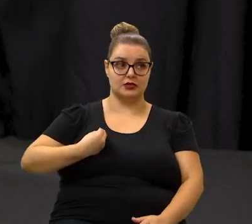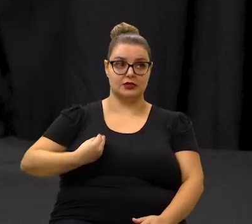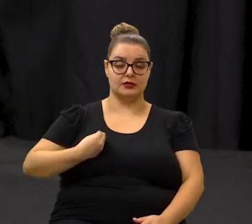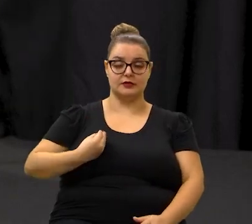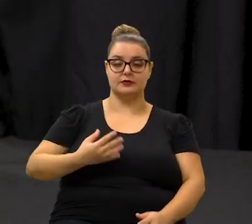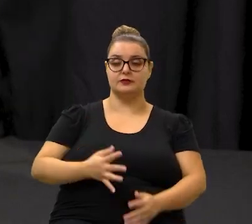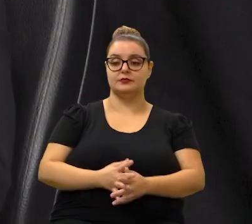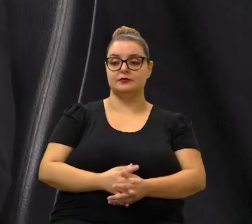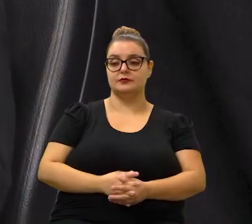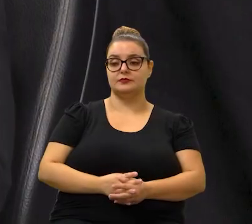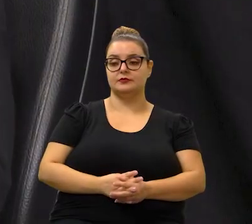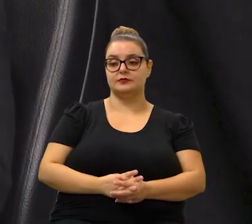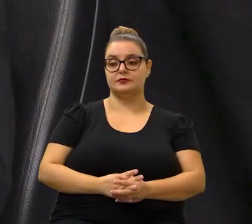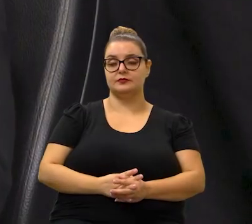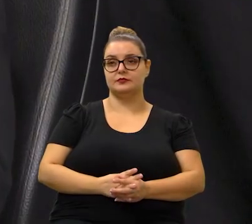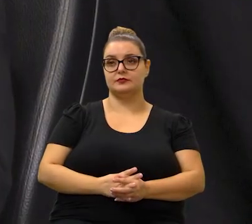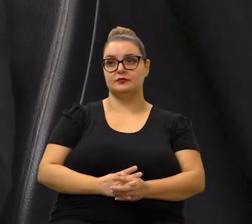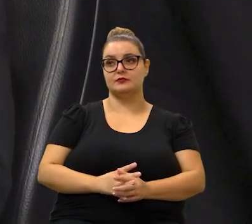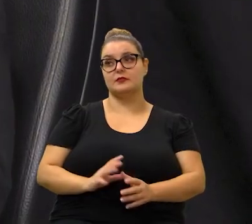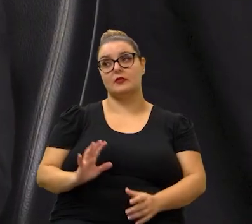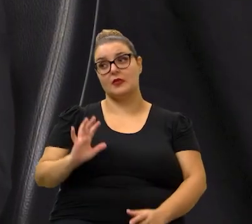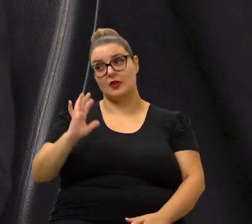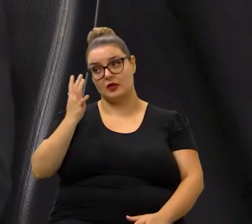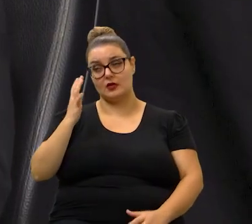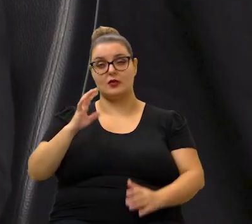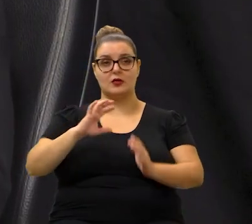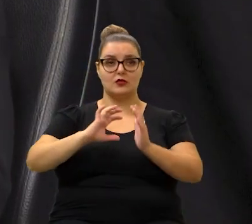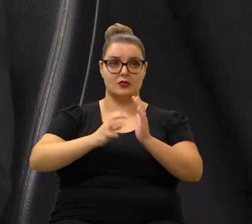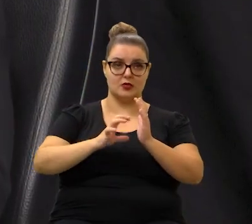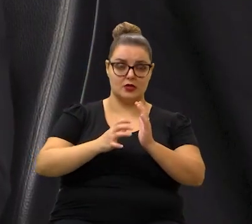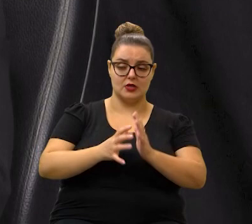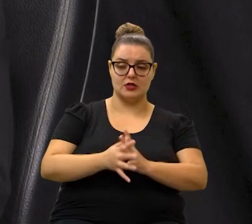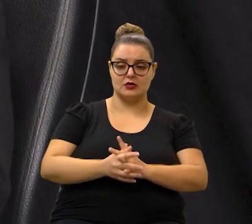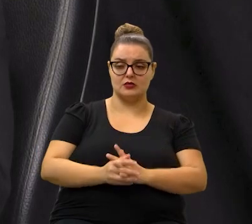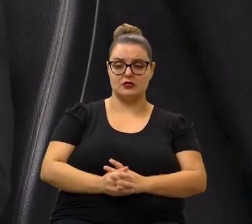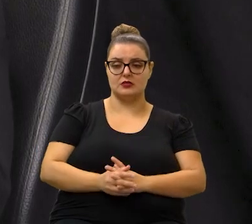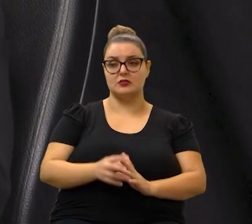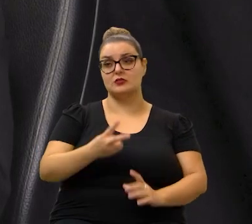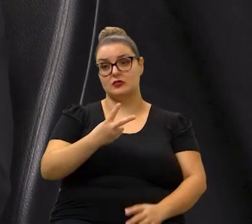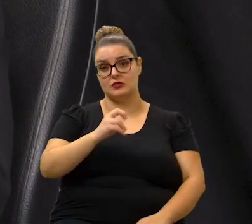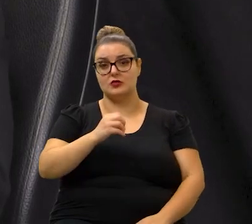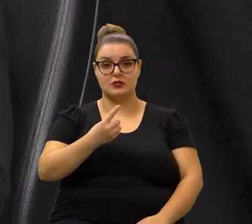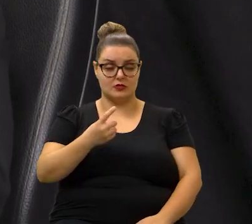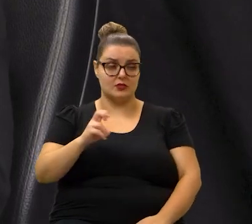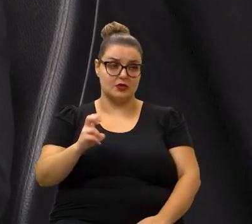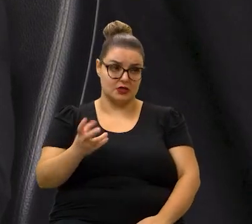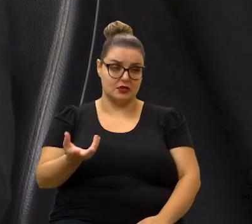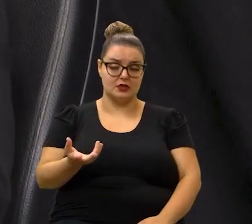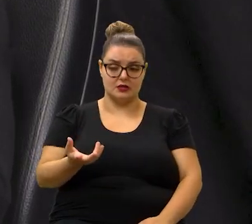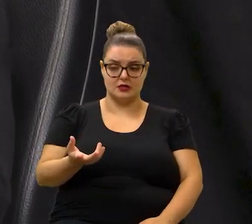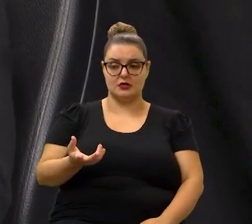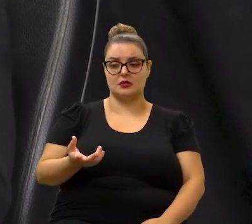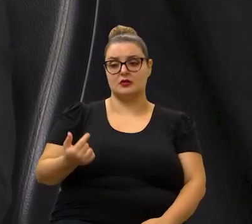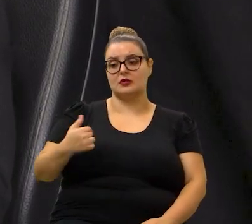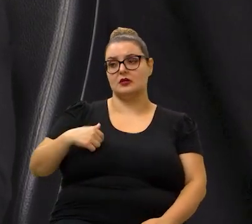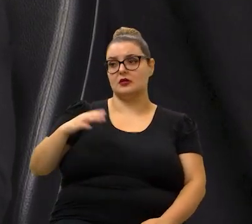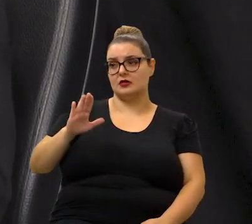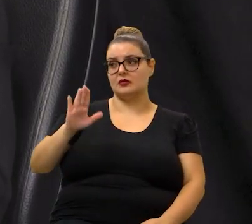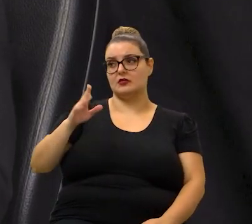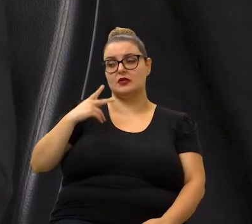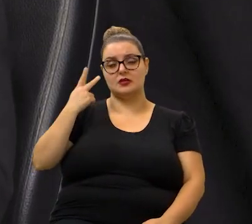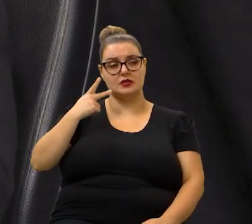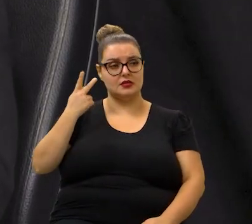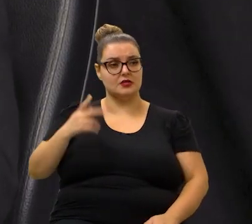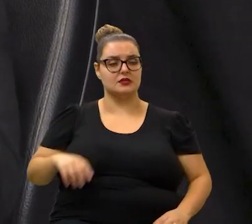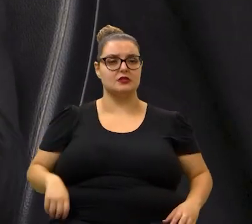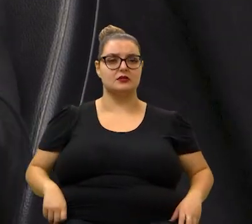vida surge a questão partidária por volta de 2015 né surgiu Ah vou ser candidato a